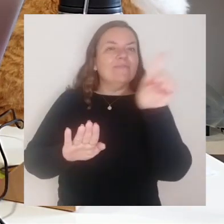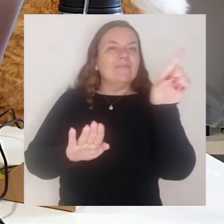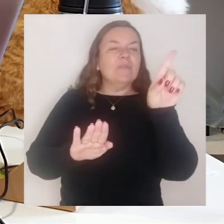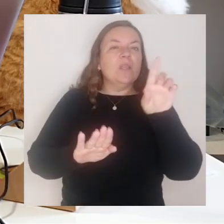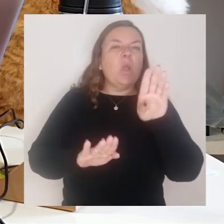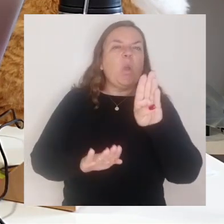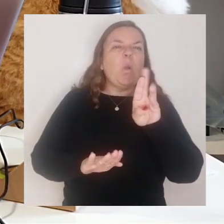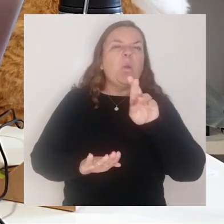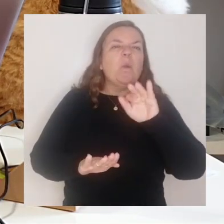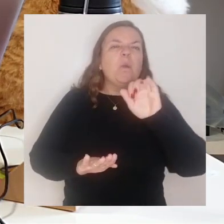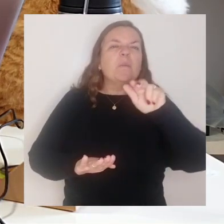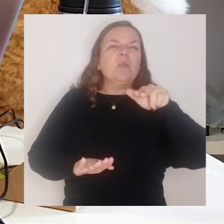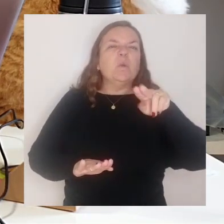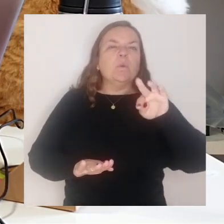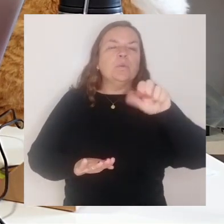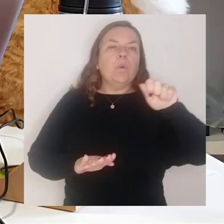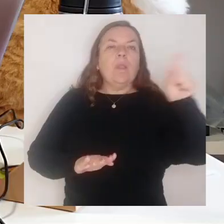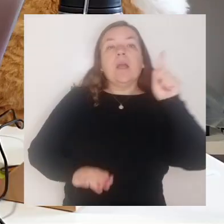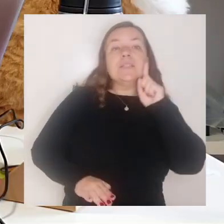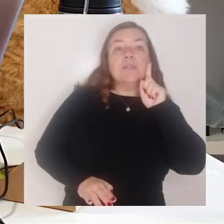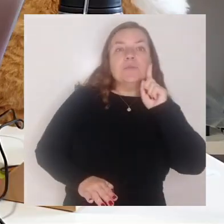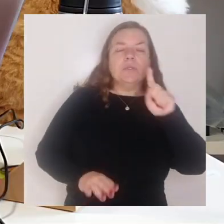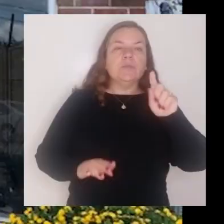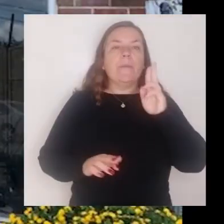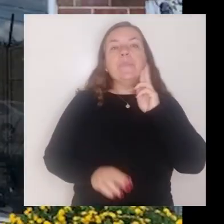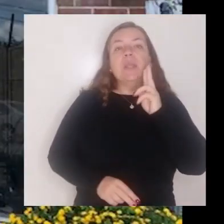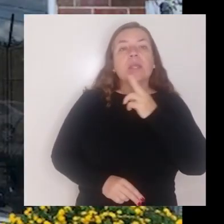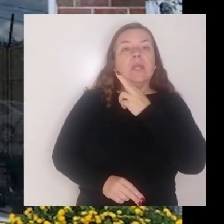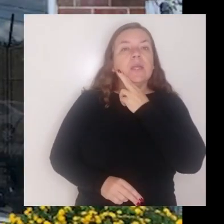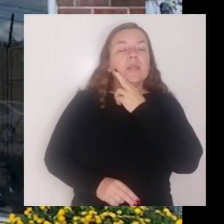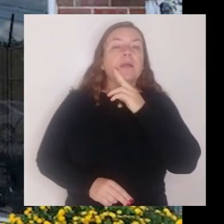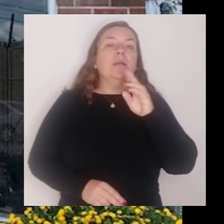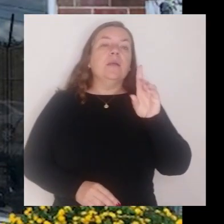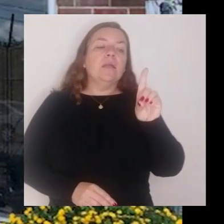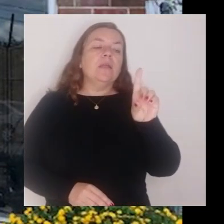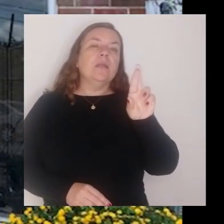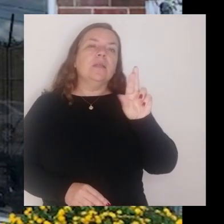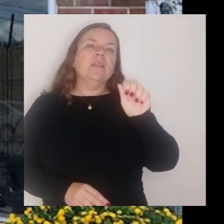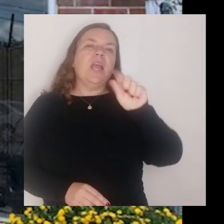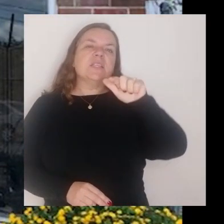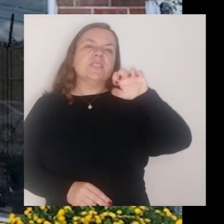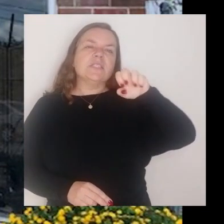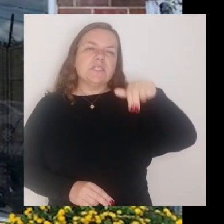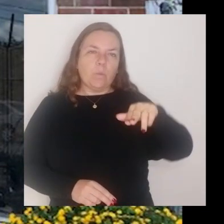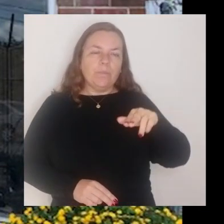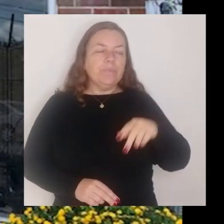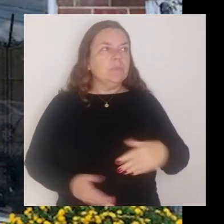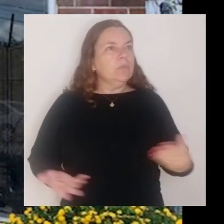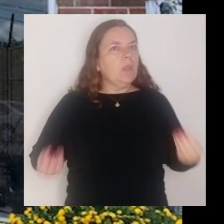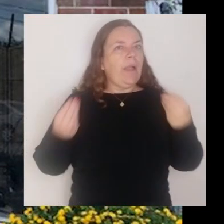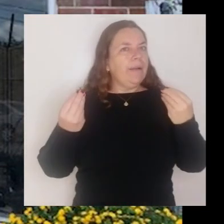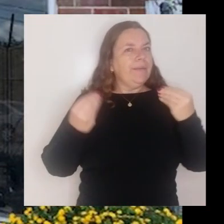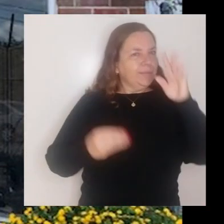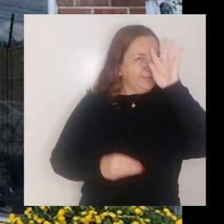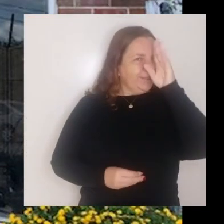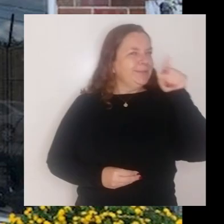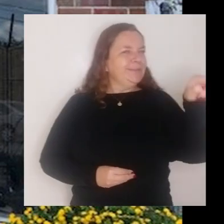em Brilton, no Alabama, nos Estados Unidos. É o restaurante Drexel and Honey Bees. Como é